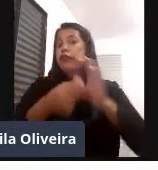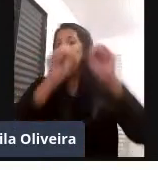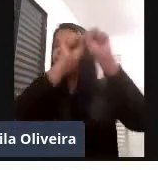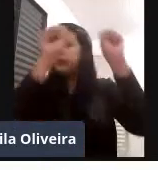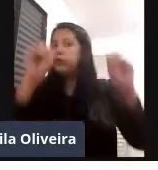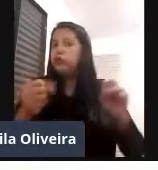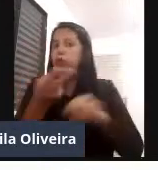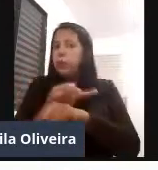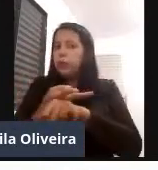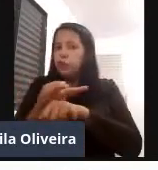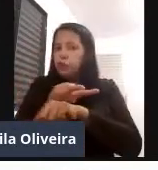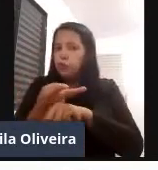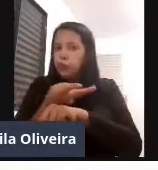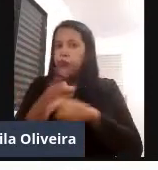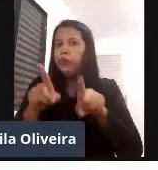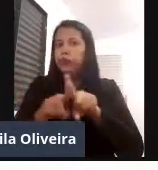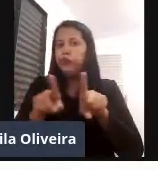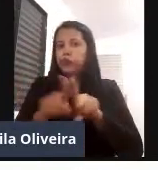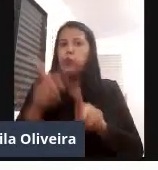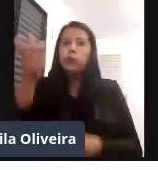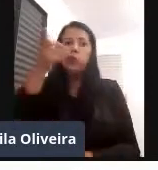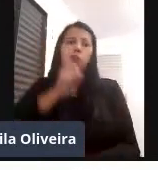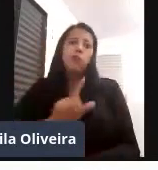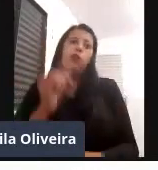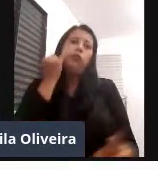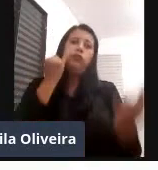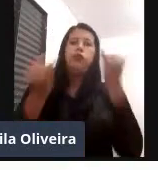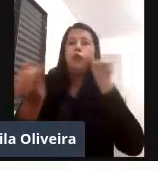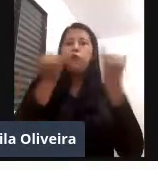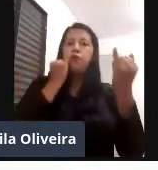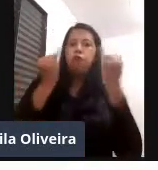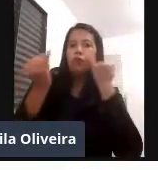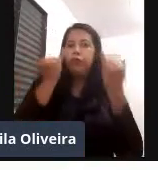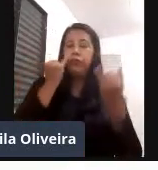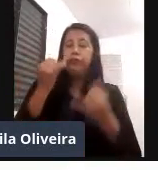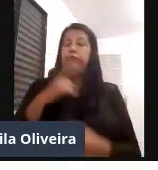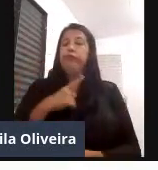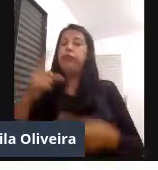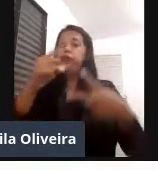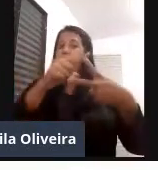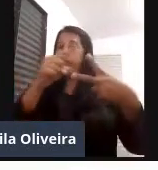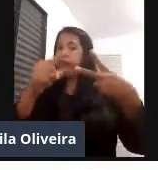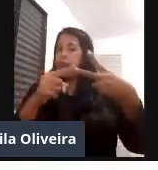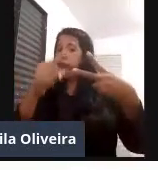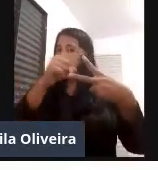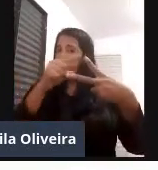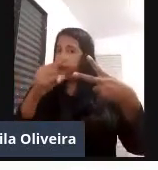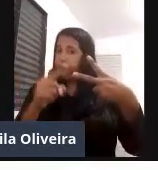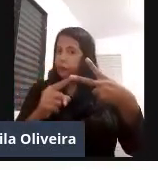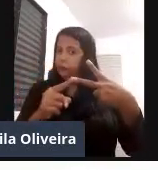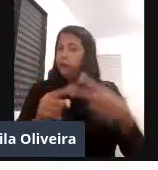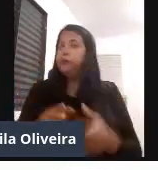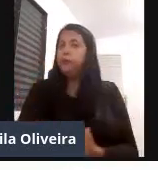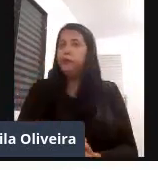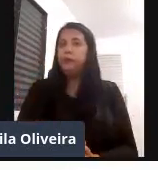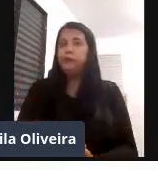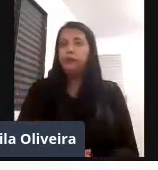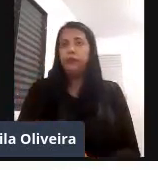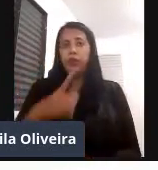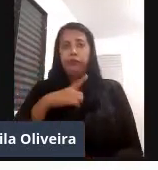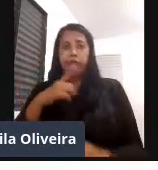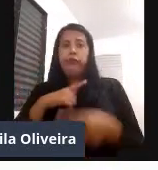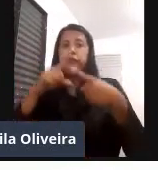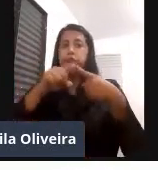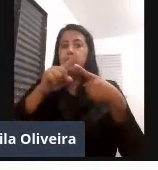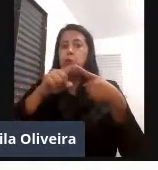de recuperação da informação. Então, a gente vai ter dois itens aqui. Ele é, ao mesmo tempo que um sistema de busca,